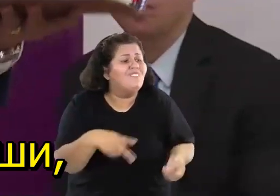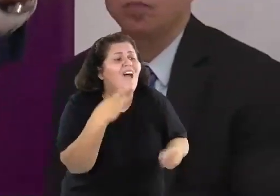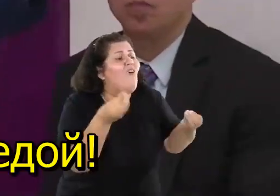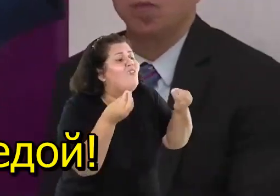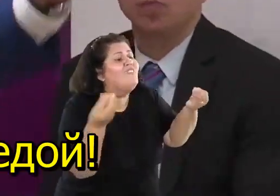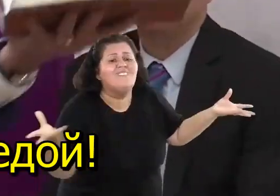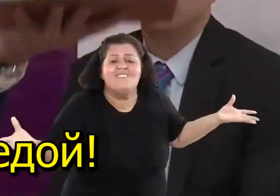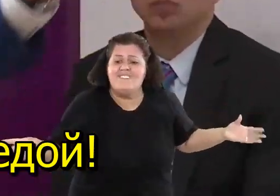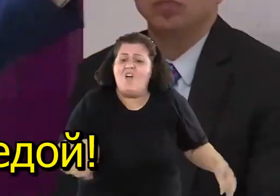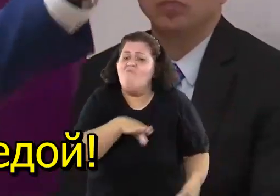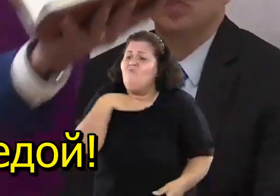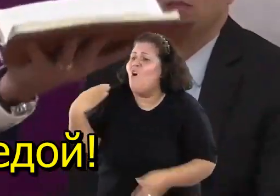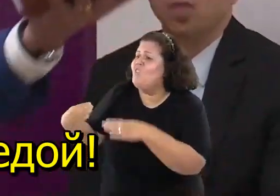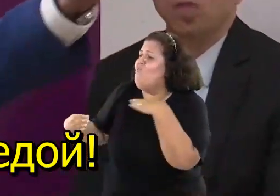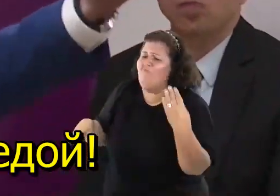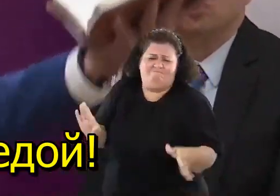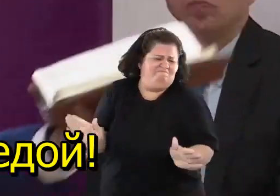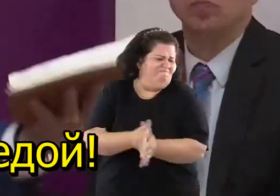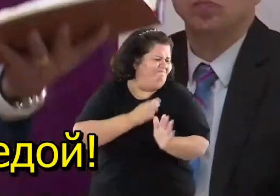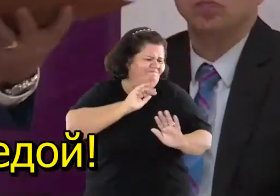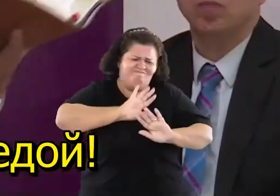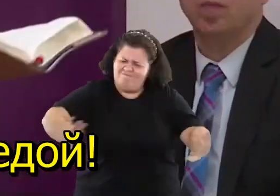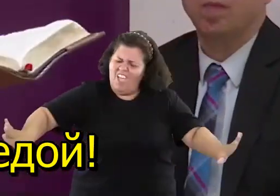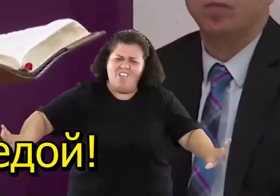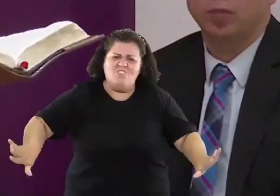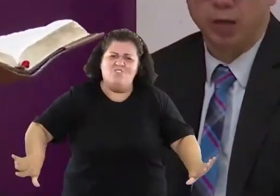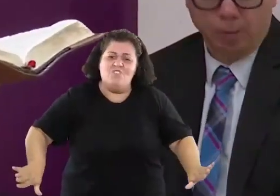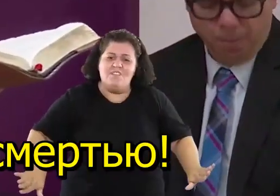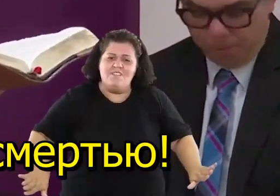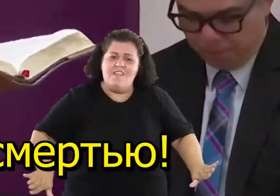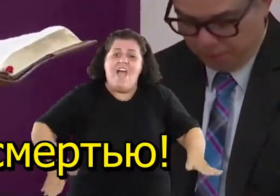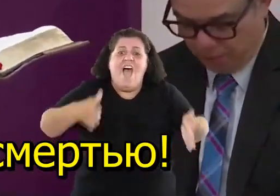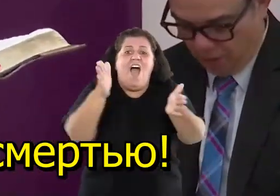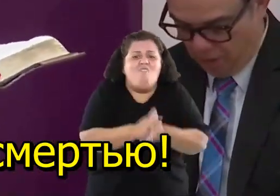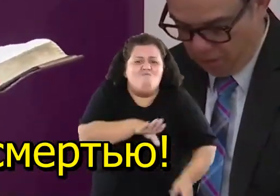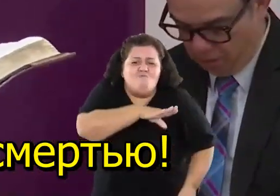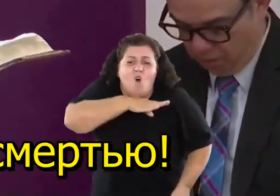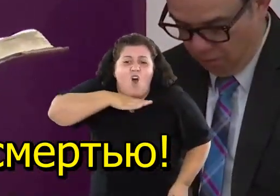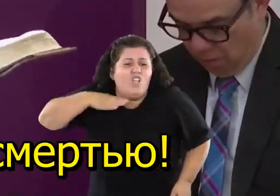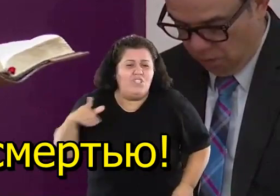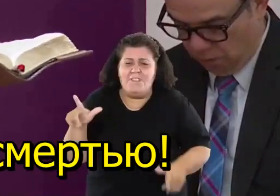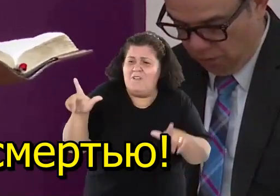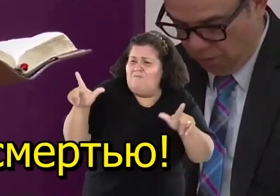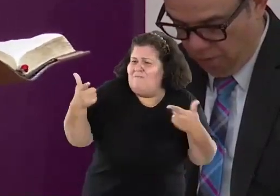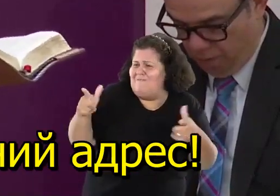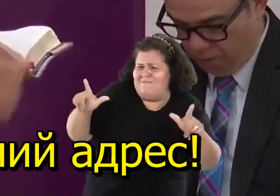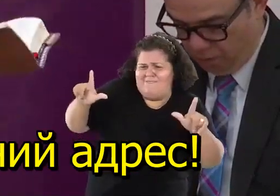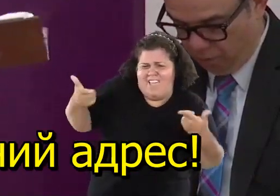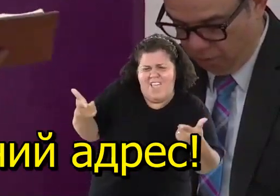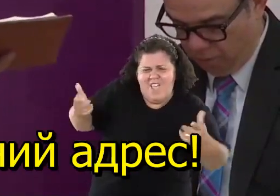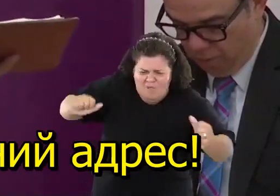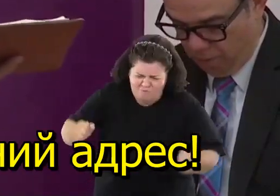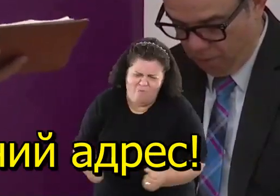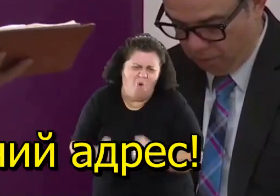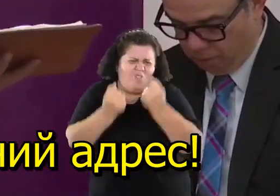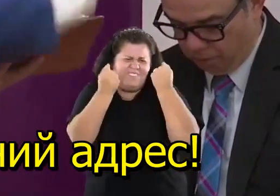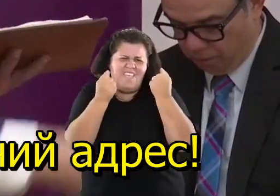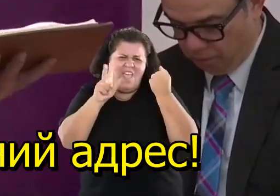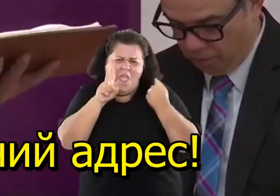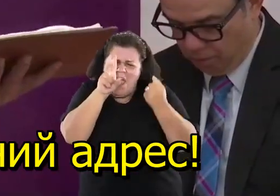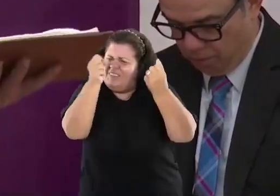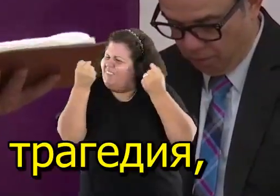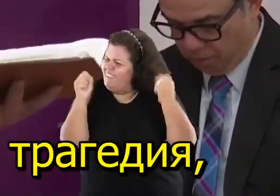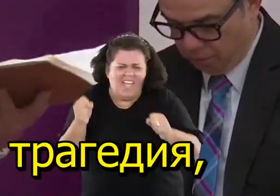aguilhão? Tragada foi a morte pela vitória. A morte não tem mais a última palavra, o túmulo gelado não é o nosso